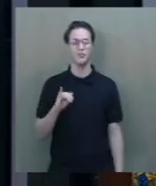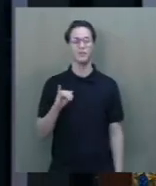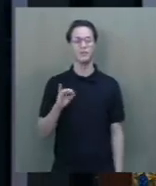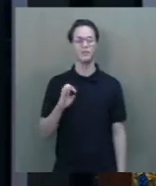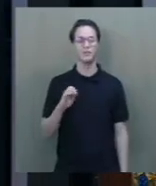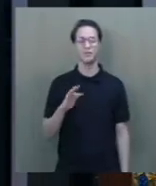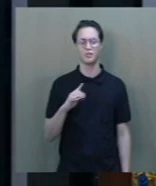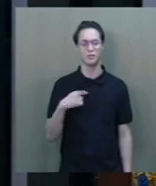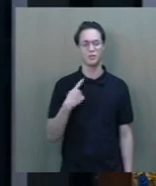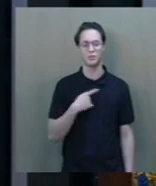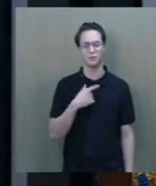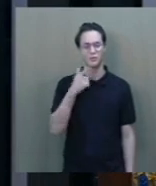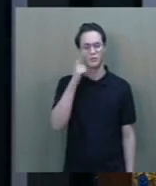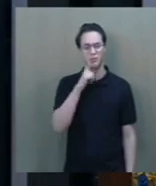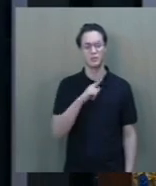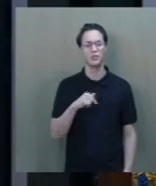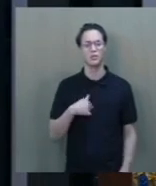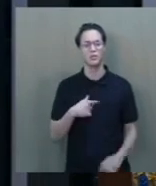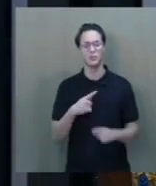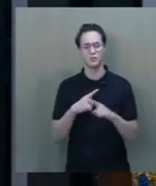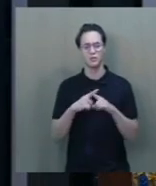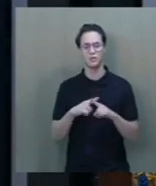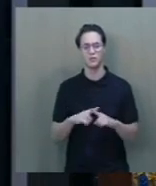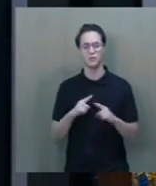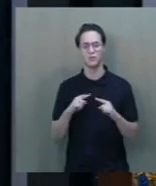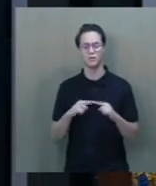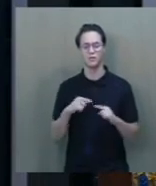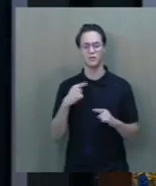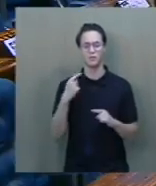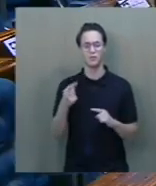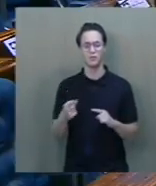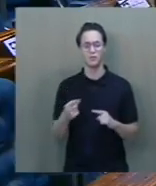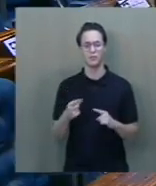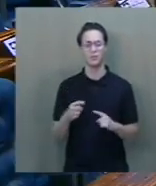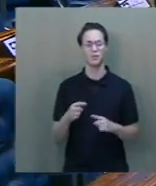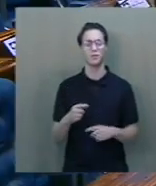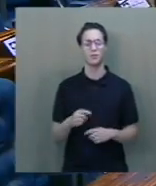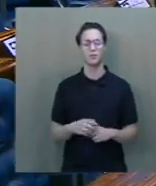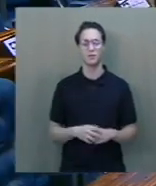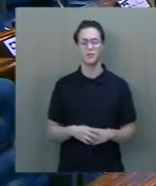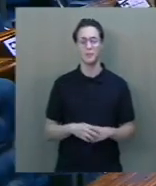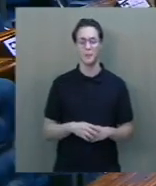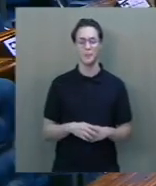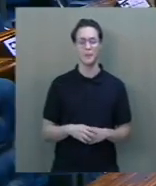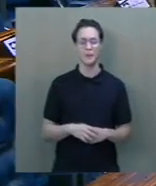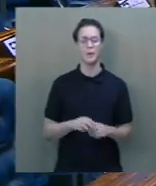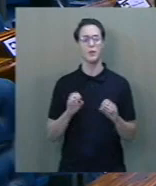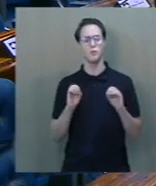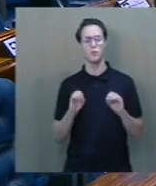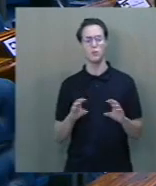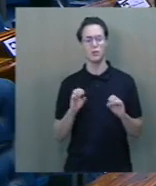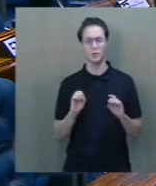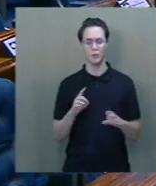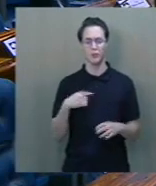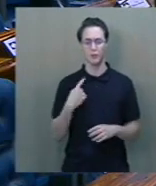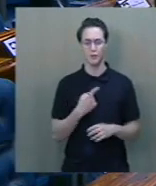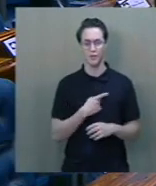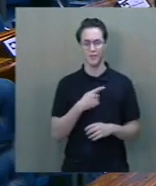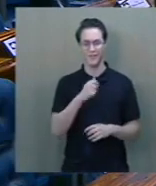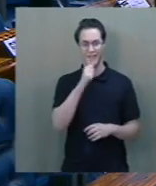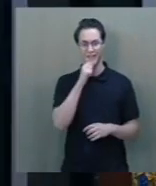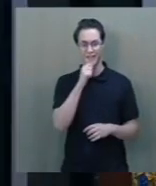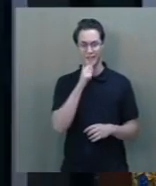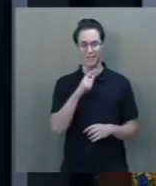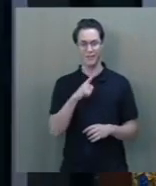por nós. Esse é o grande desafio do próximo presidente Lula. A educação, aonde nós ainda temos um